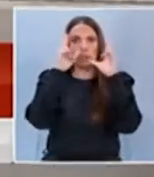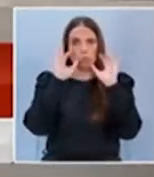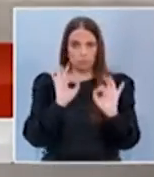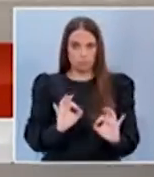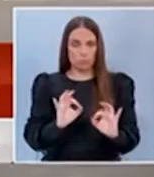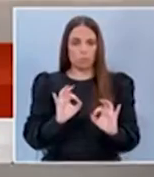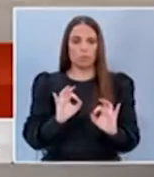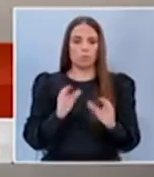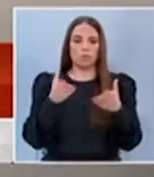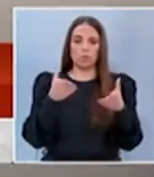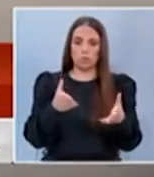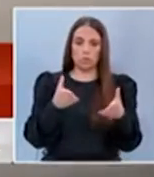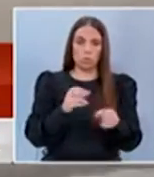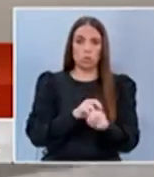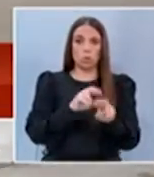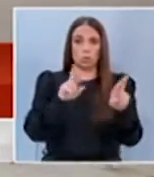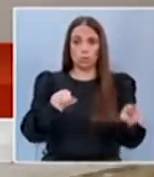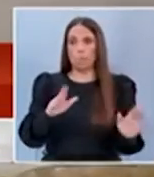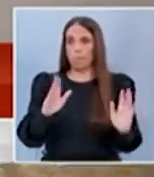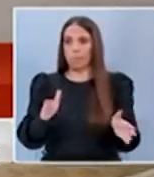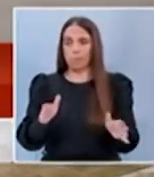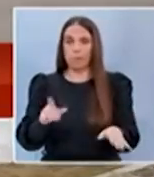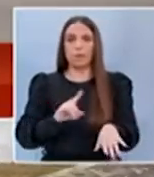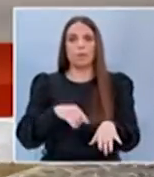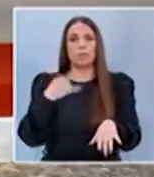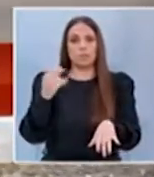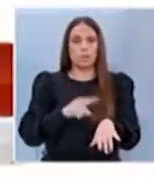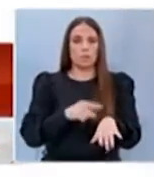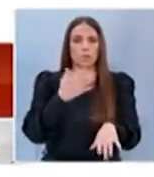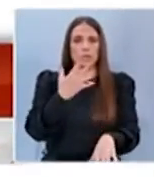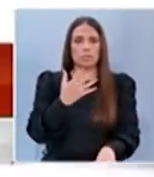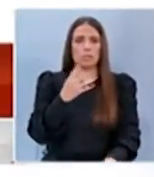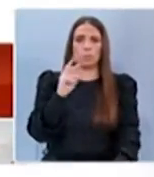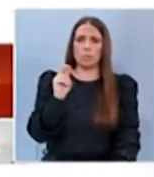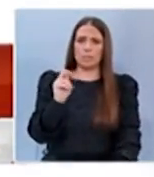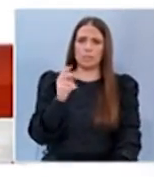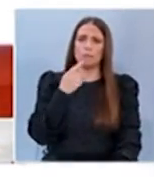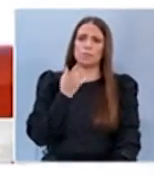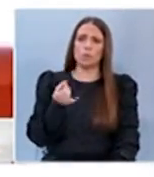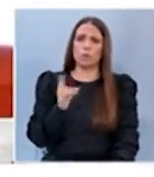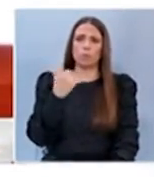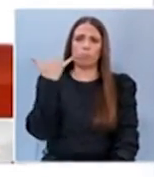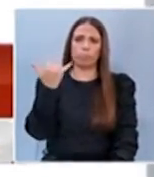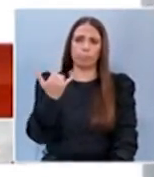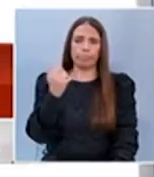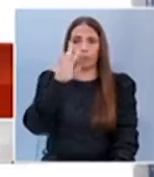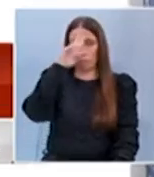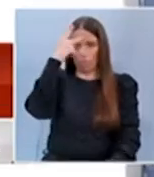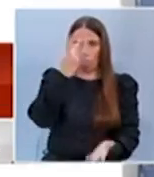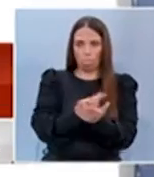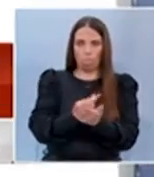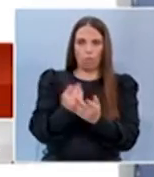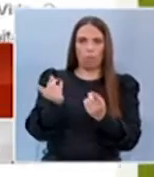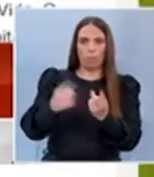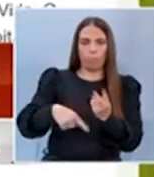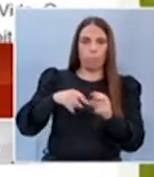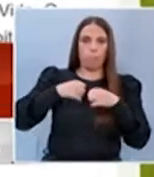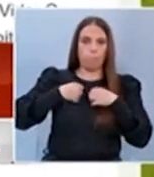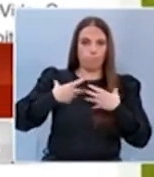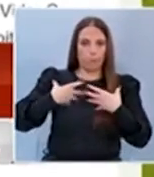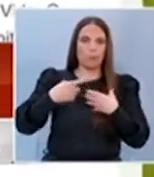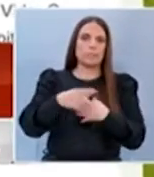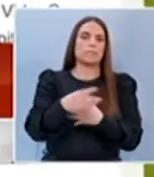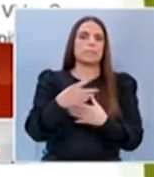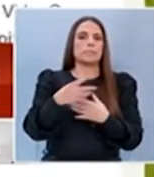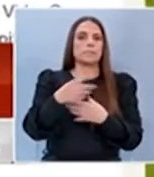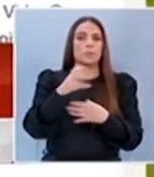e recusou assistência hospitalar, mas às 17h13 é feita nova chamada a dar conta de um segundo desmaio seguido de convulsão.